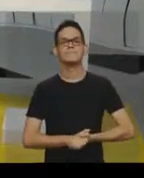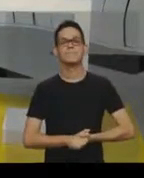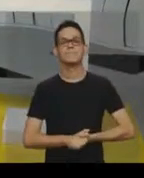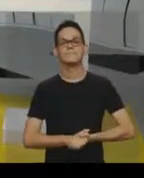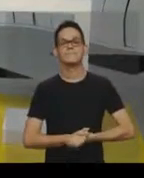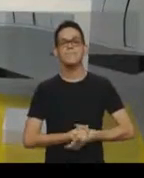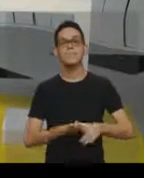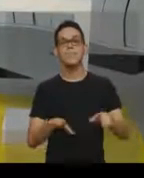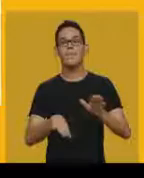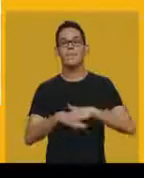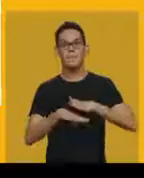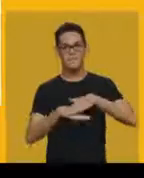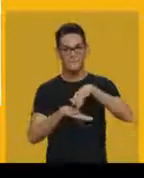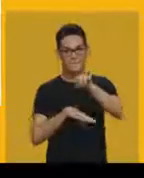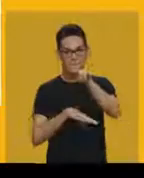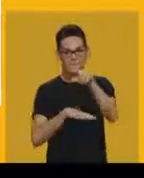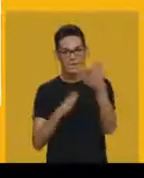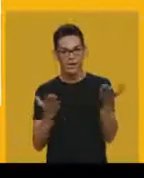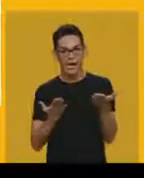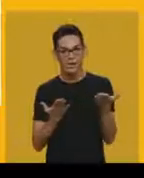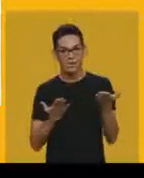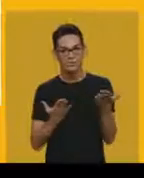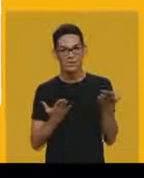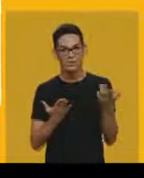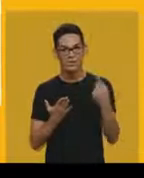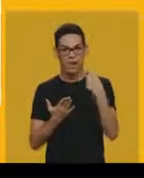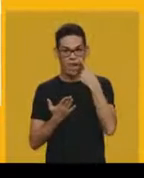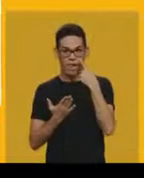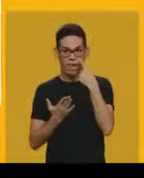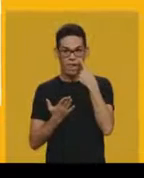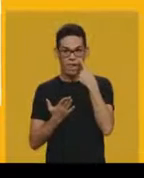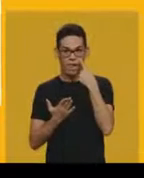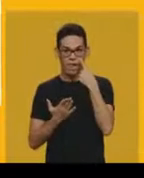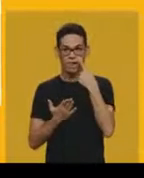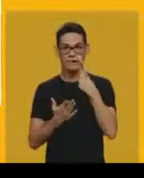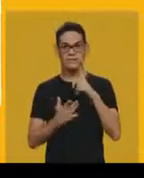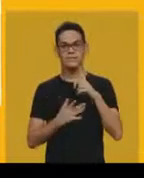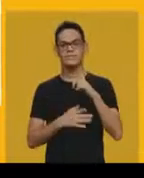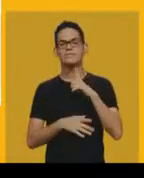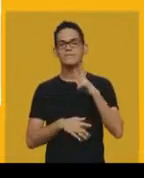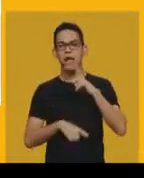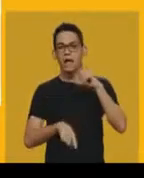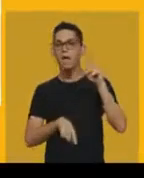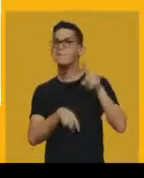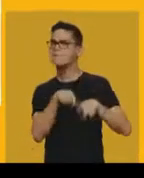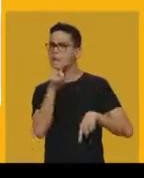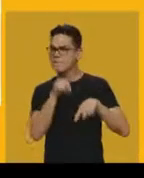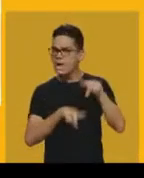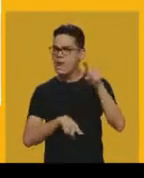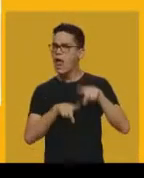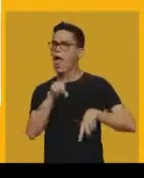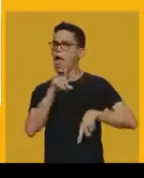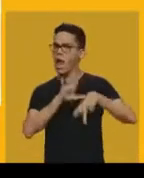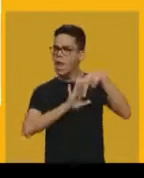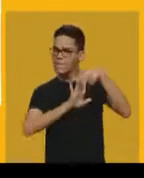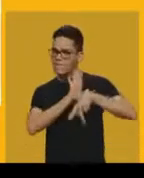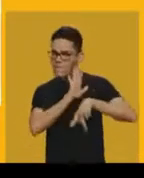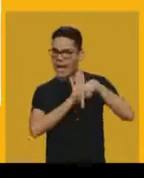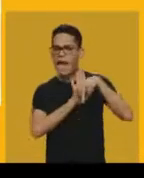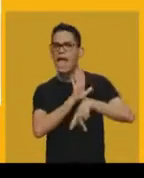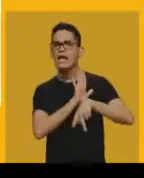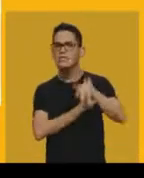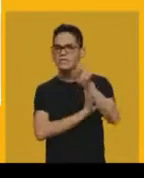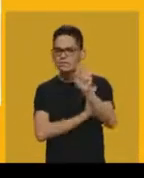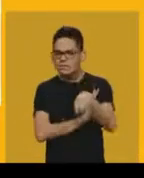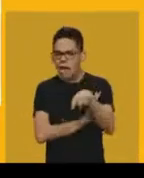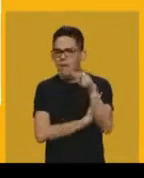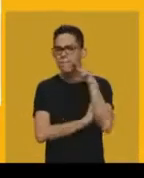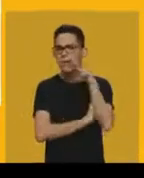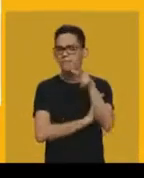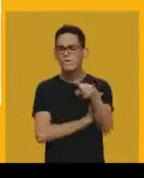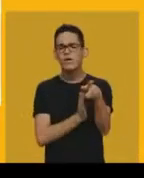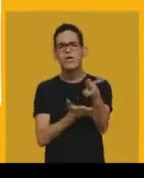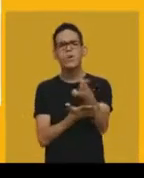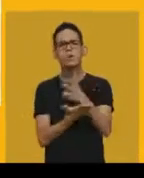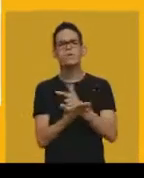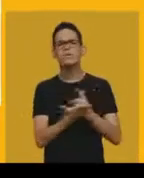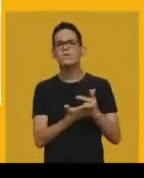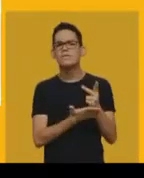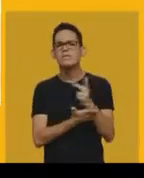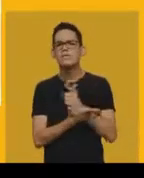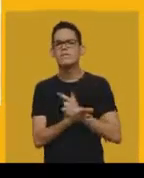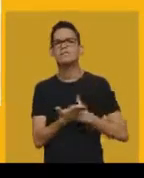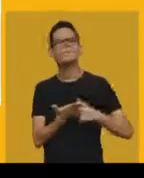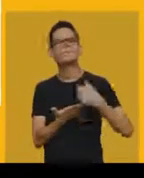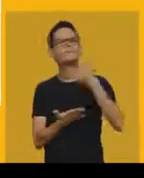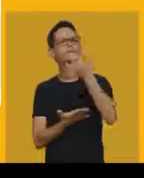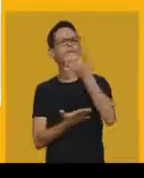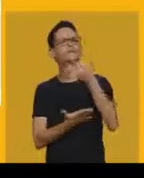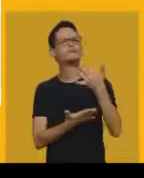Para vocês, vai aí, na hora que vocês precisarem consultar o material, vocês terão o desenho explicativo sobre